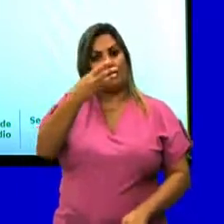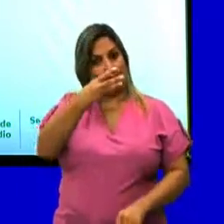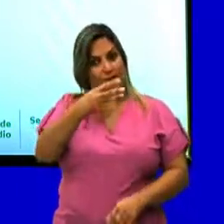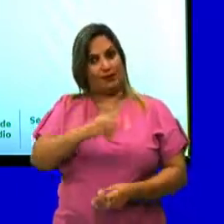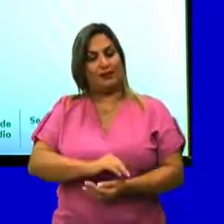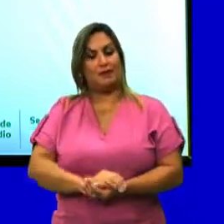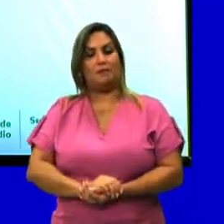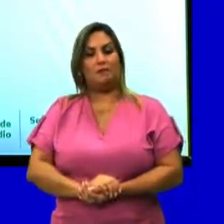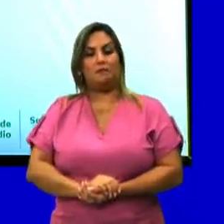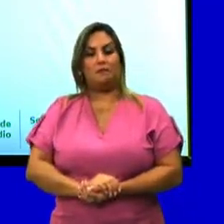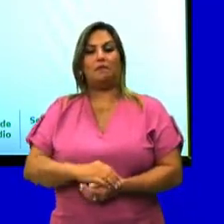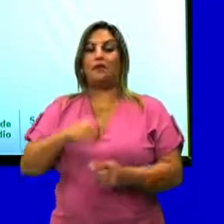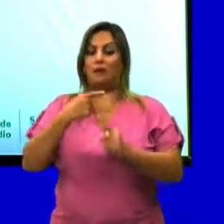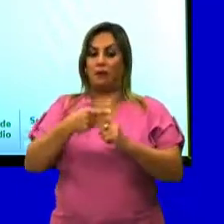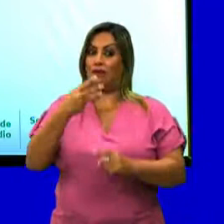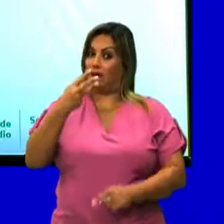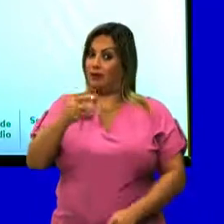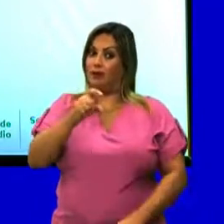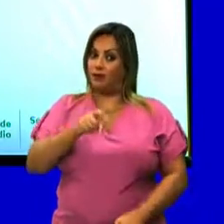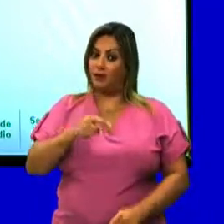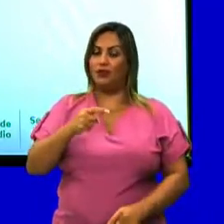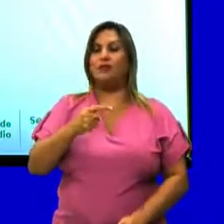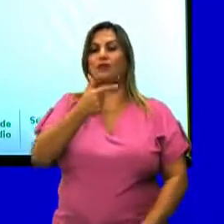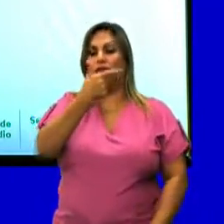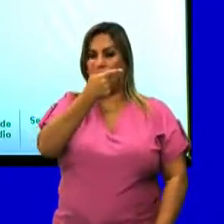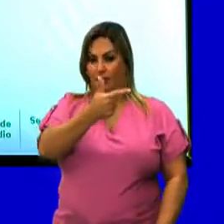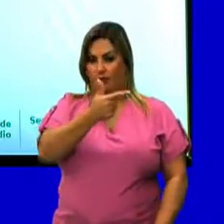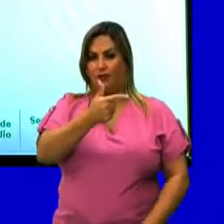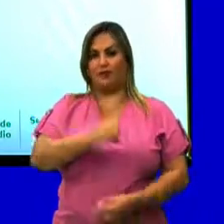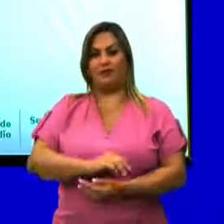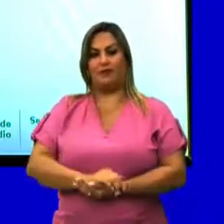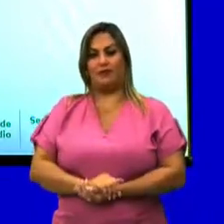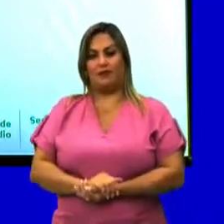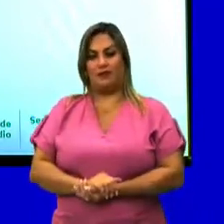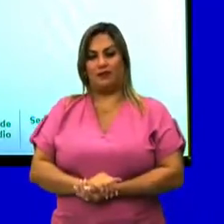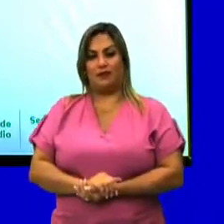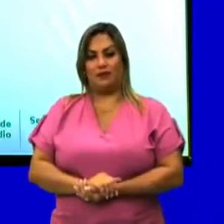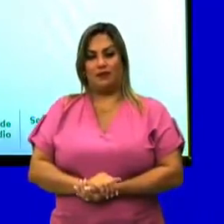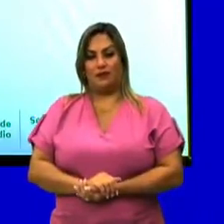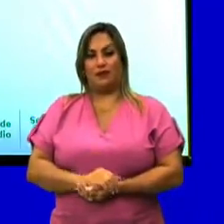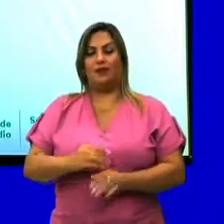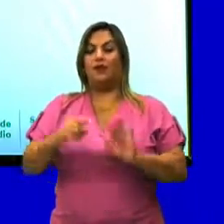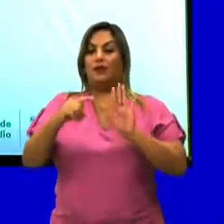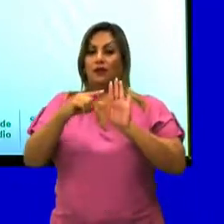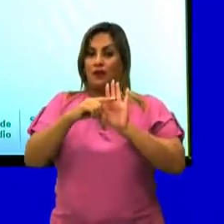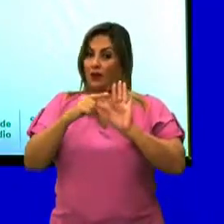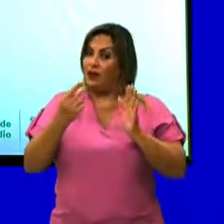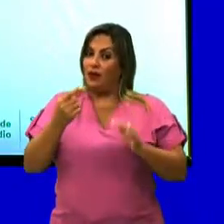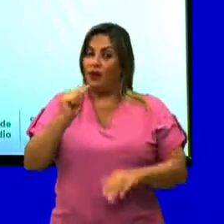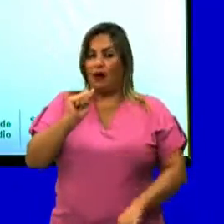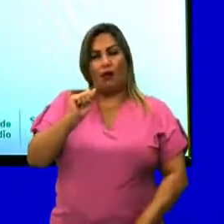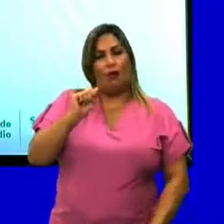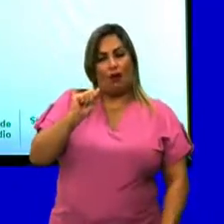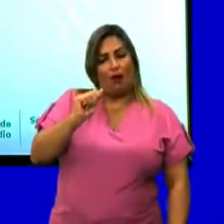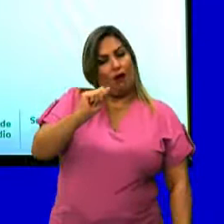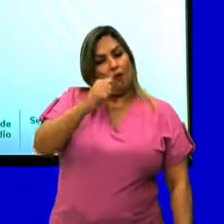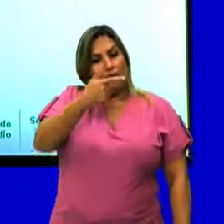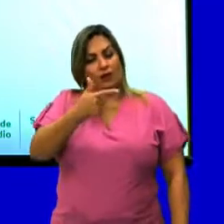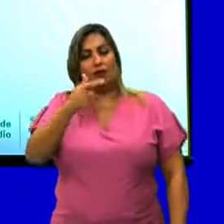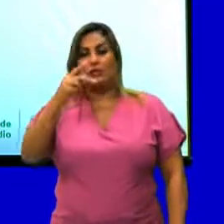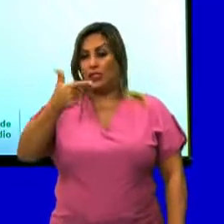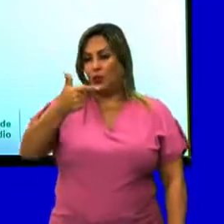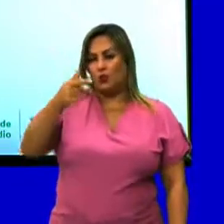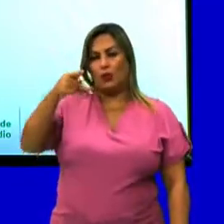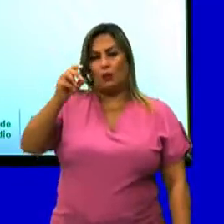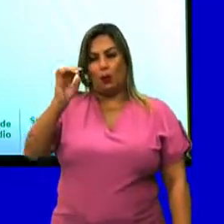ou Ao Cubo 3 x x elevado ao quadrado ou a segunda potência